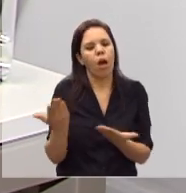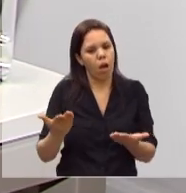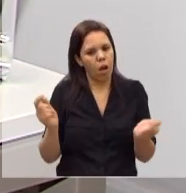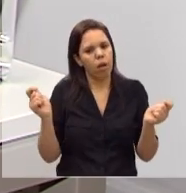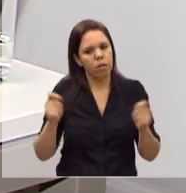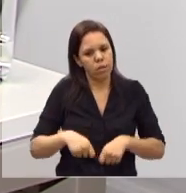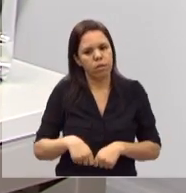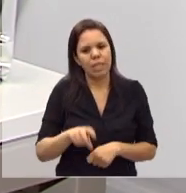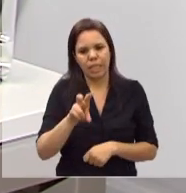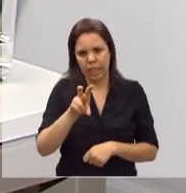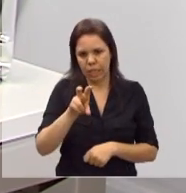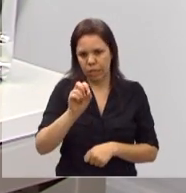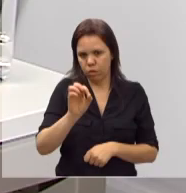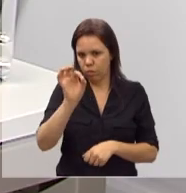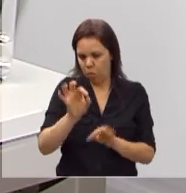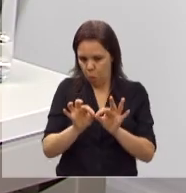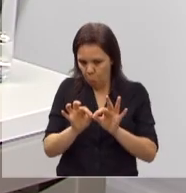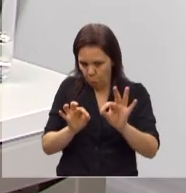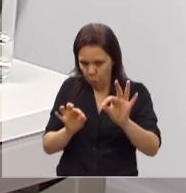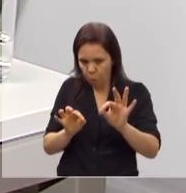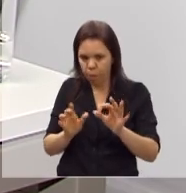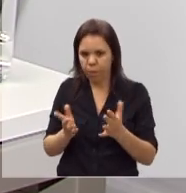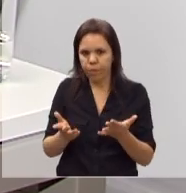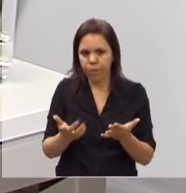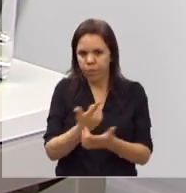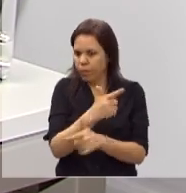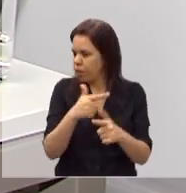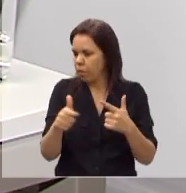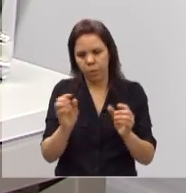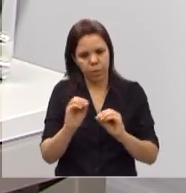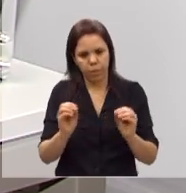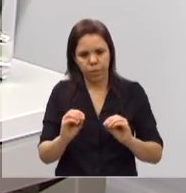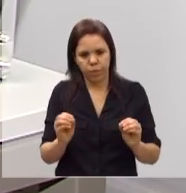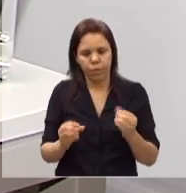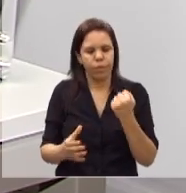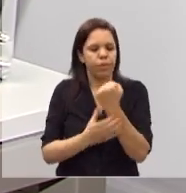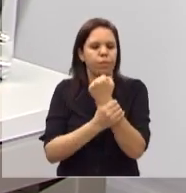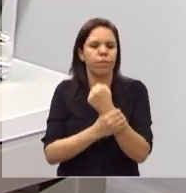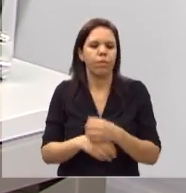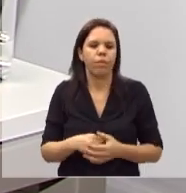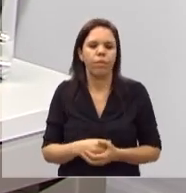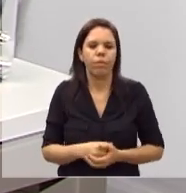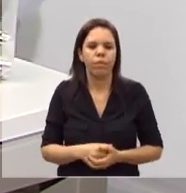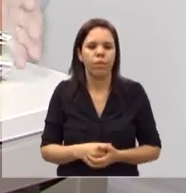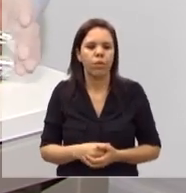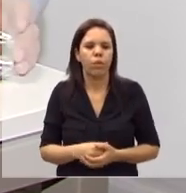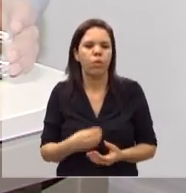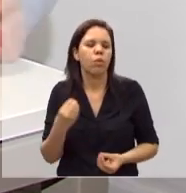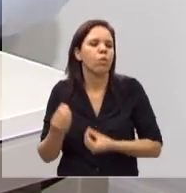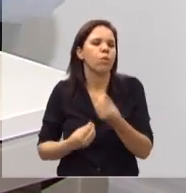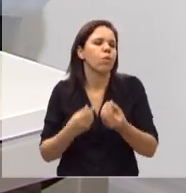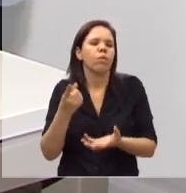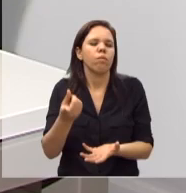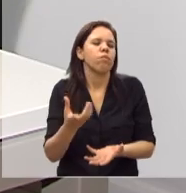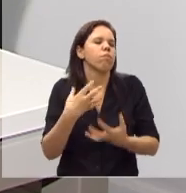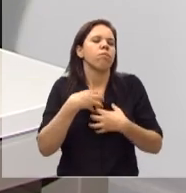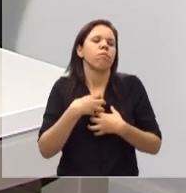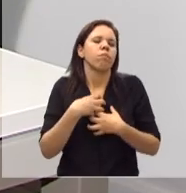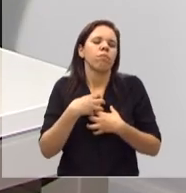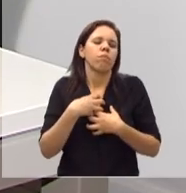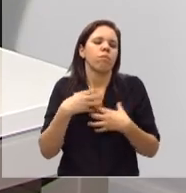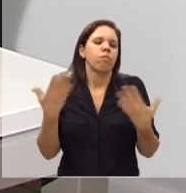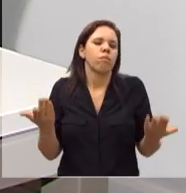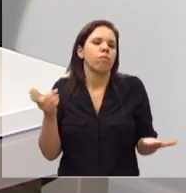recomenda-se 50 metros de distância, mas não tem nenhum problema de segurança. Vereador, como é que o senhor se sente aí